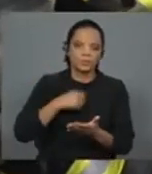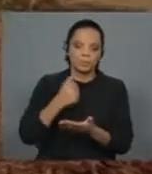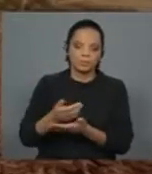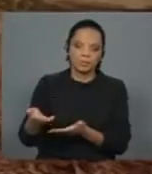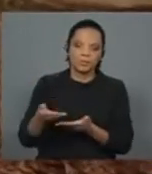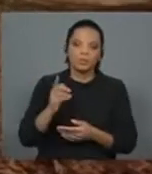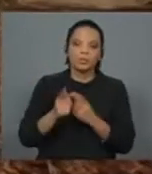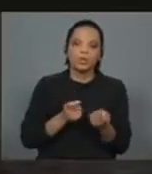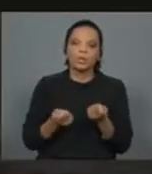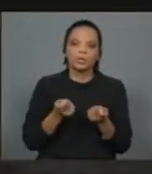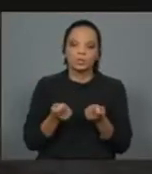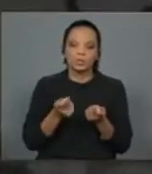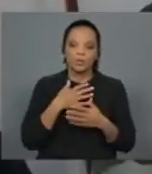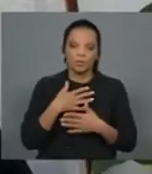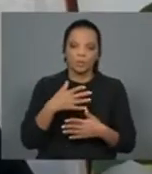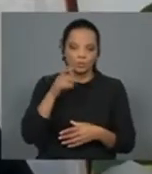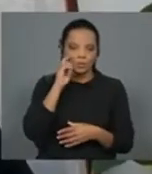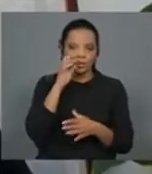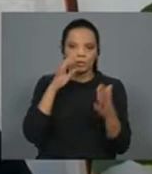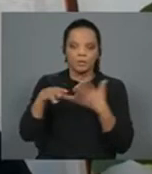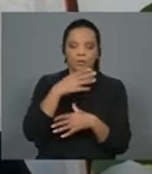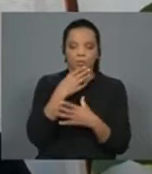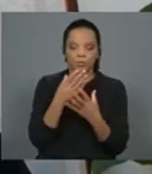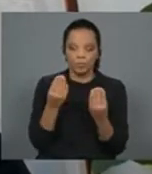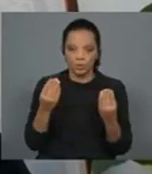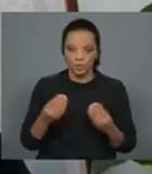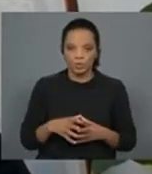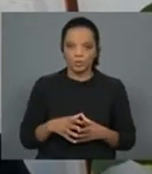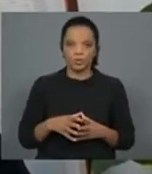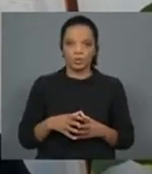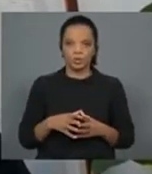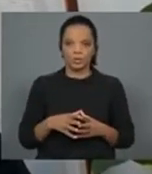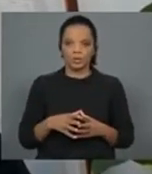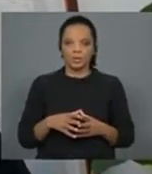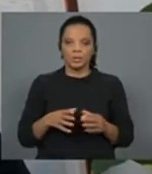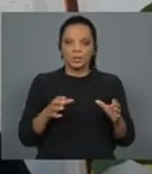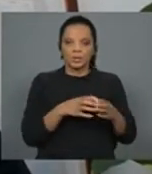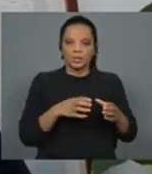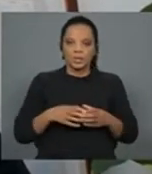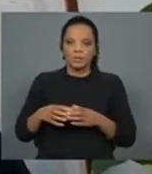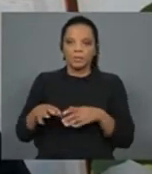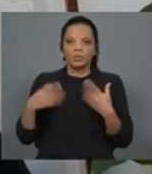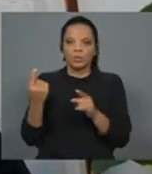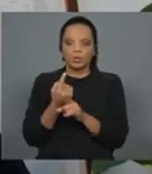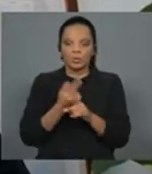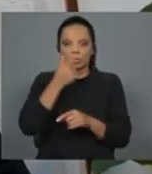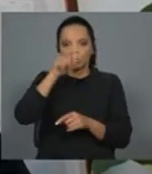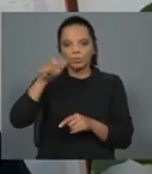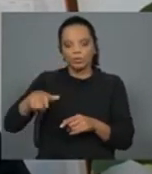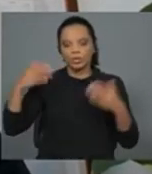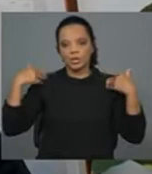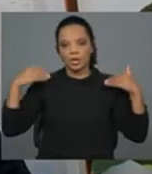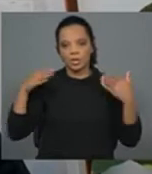as organizações de voluntário em proteção civil, muitas delas também com recurso a equipas ou equipamento e pessoal treinado que